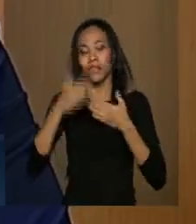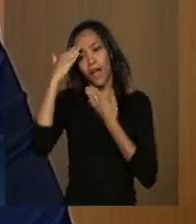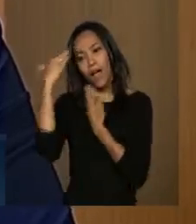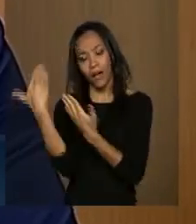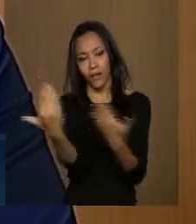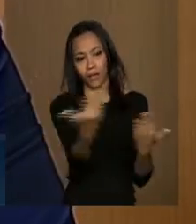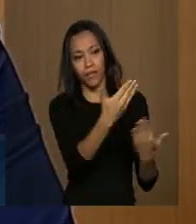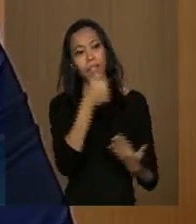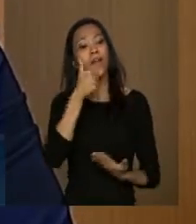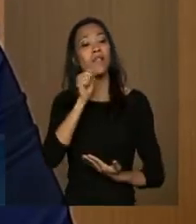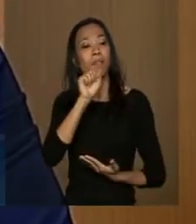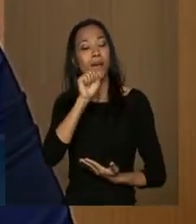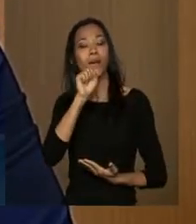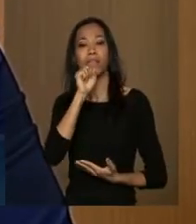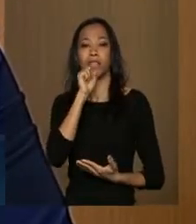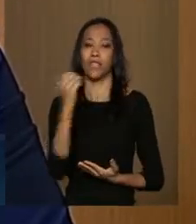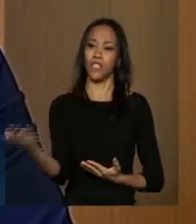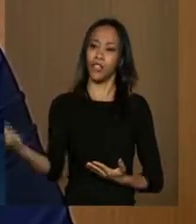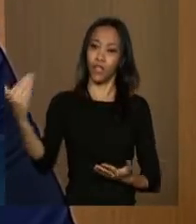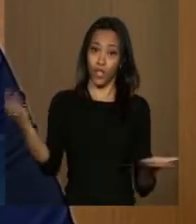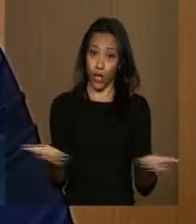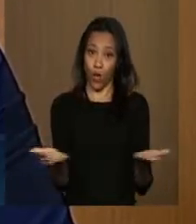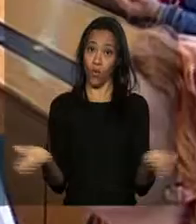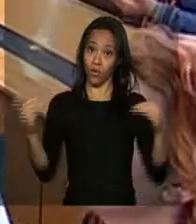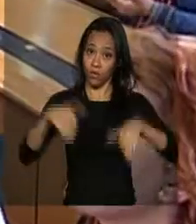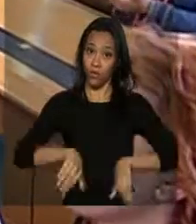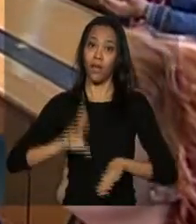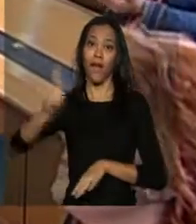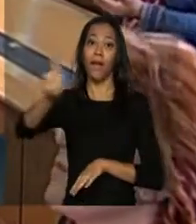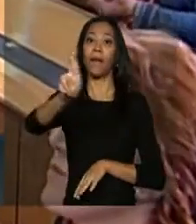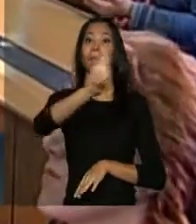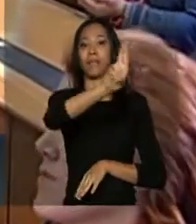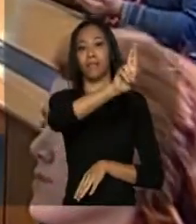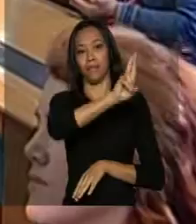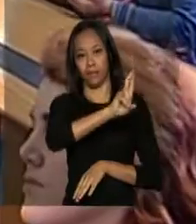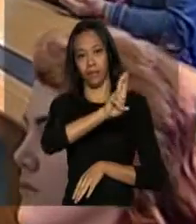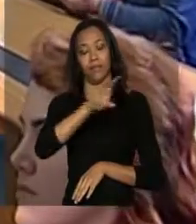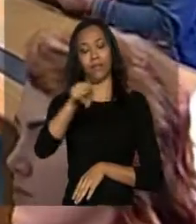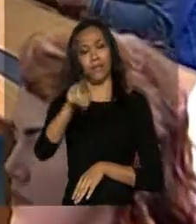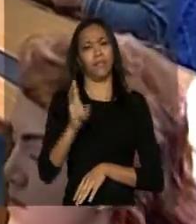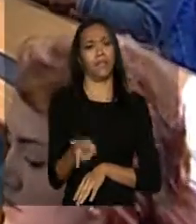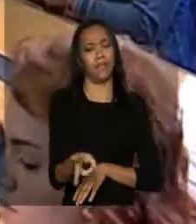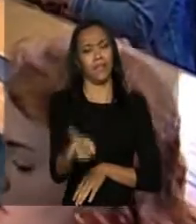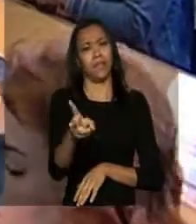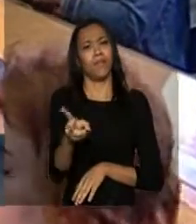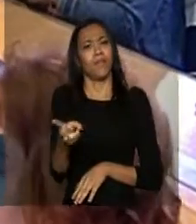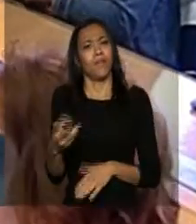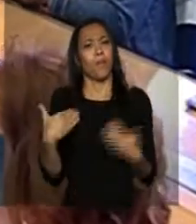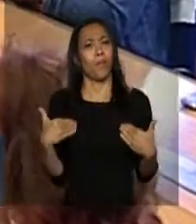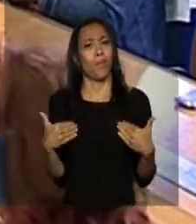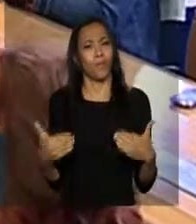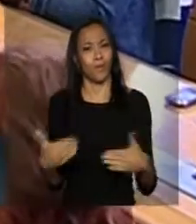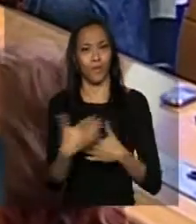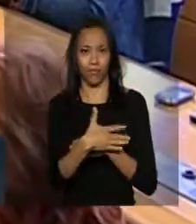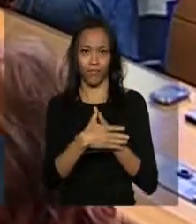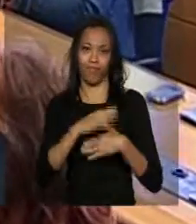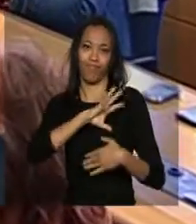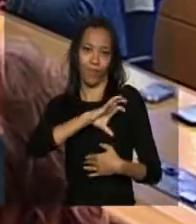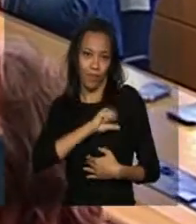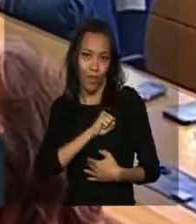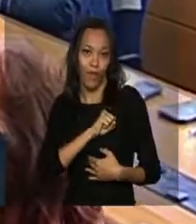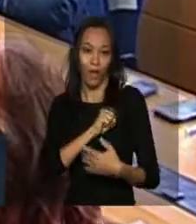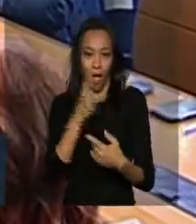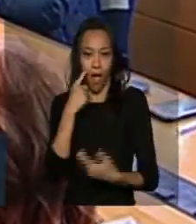estão aqui representando essas milhares de doadoras que fazem esse ato de amor e que estão aí com